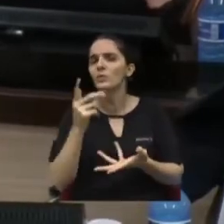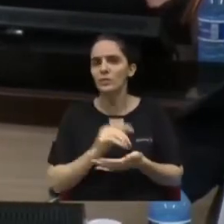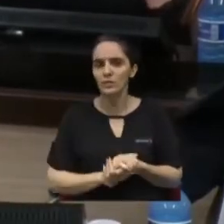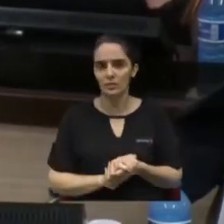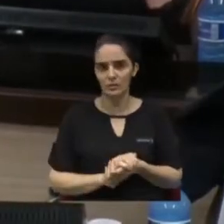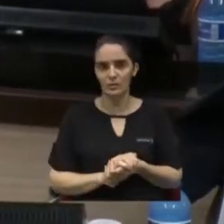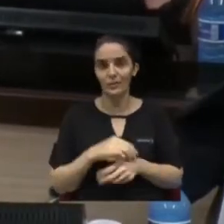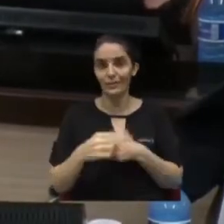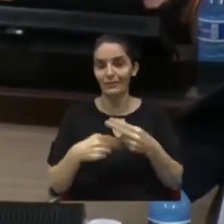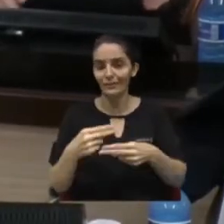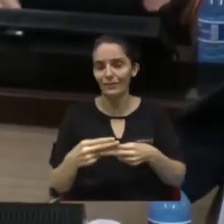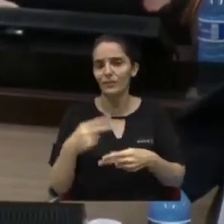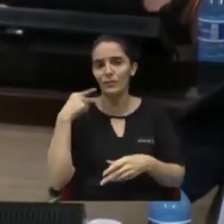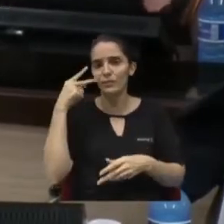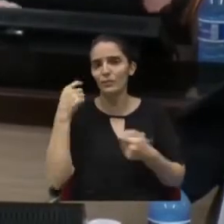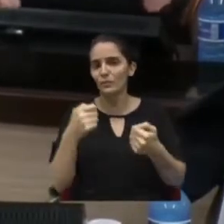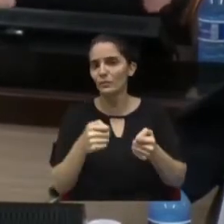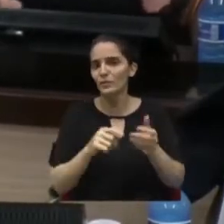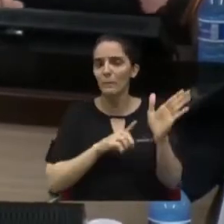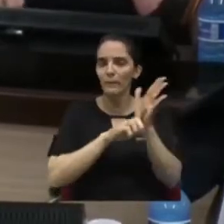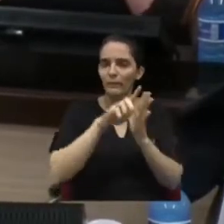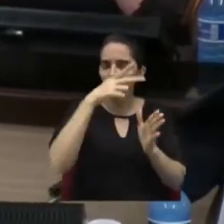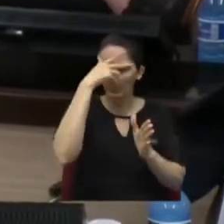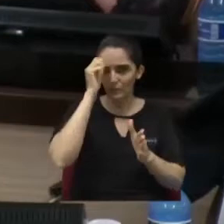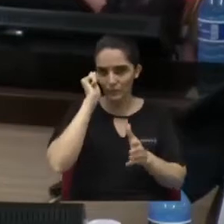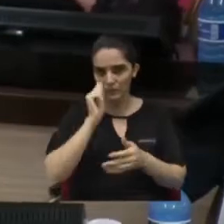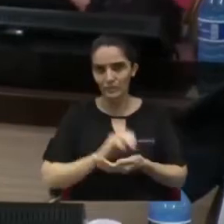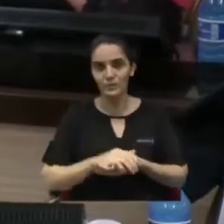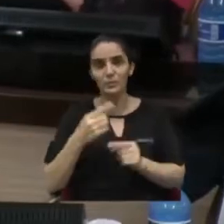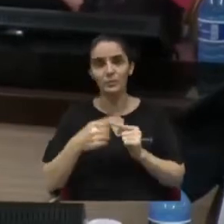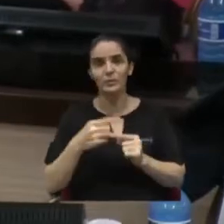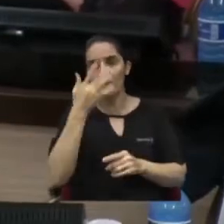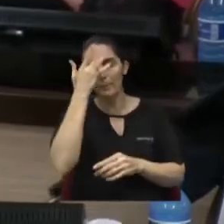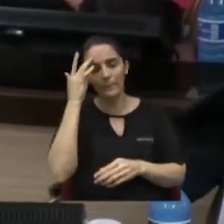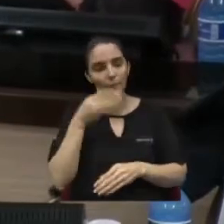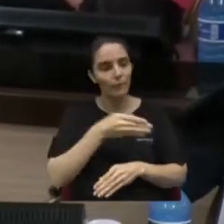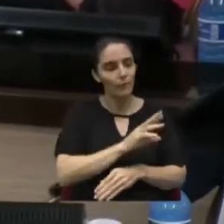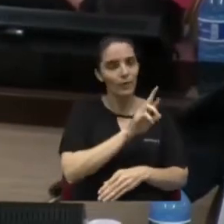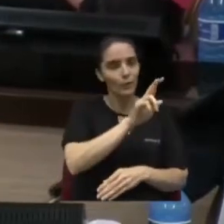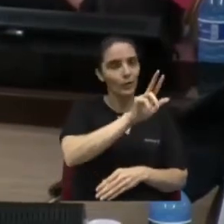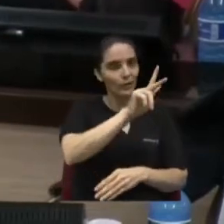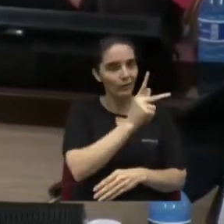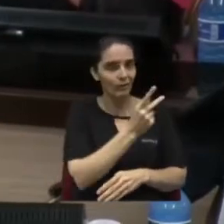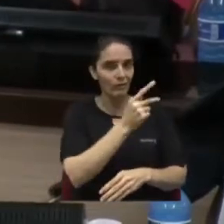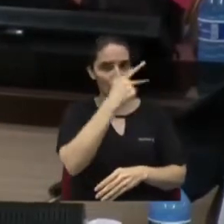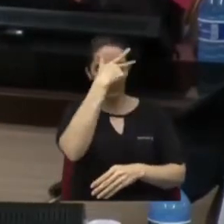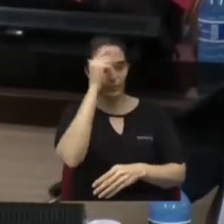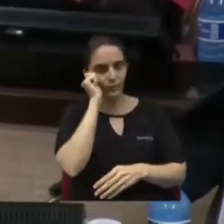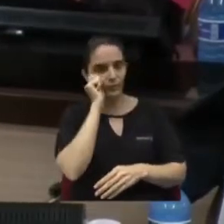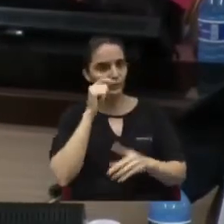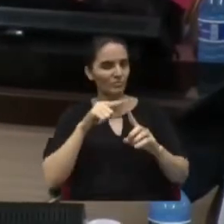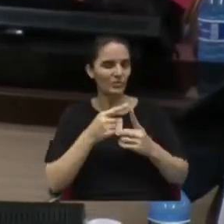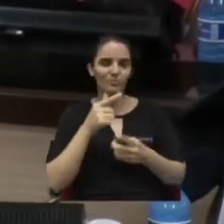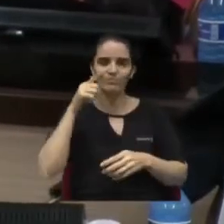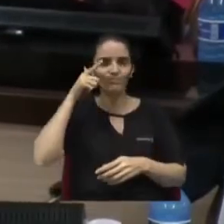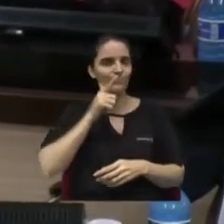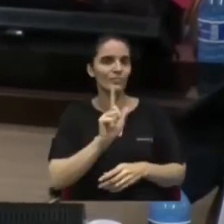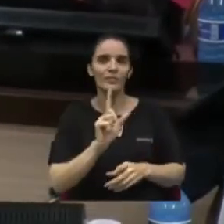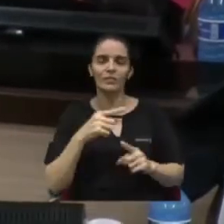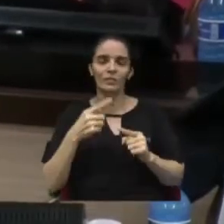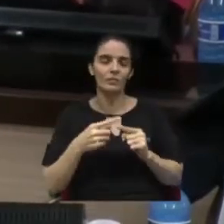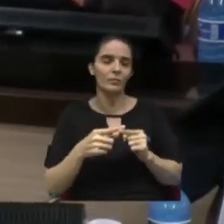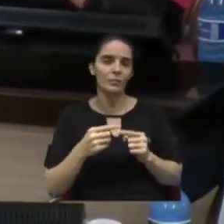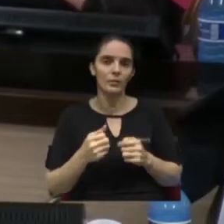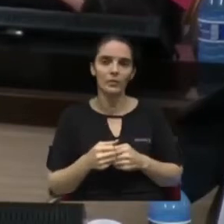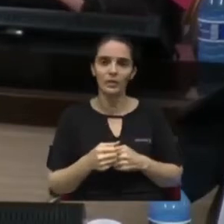por requerimento. Muitas vezes ele vai até o RH da prefeitura e ele não consegue êxito de primeira, porque às vezes ele vem com pouca